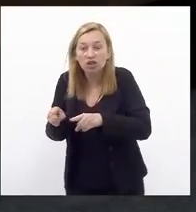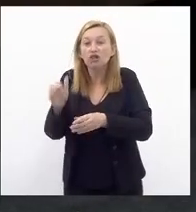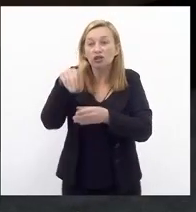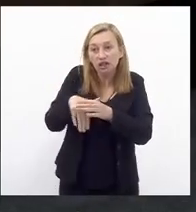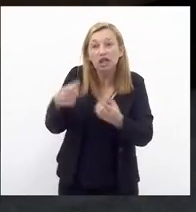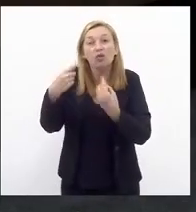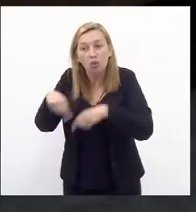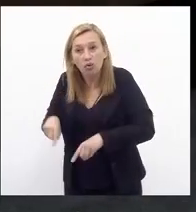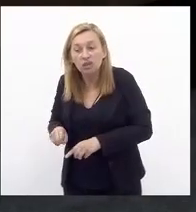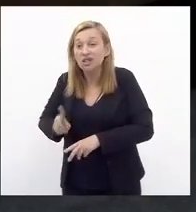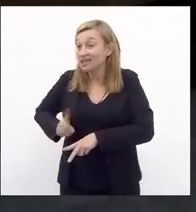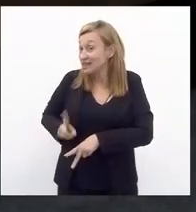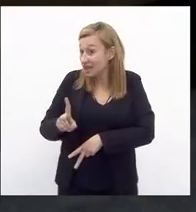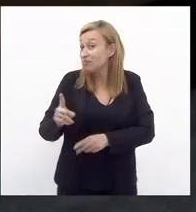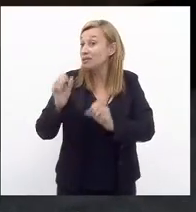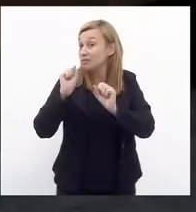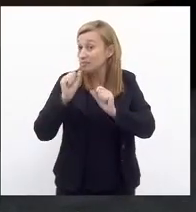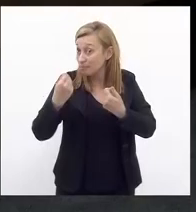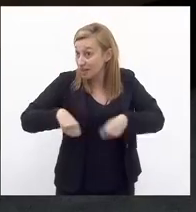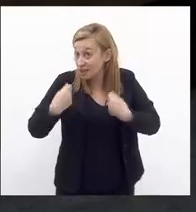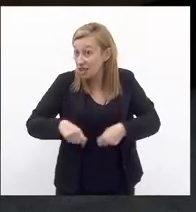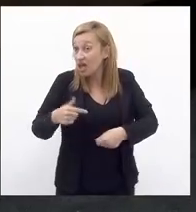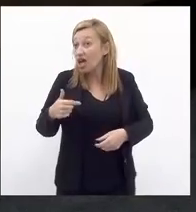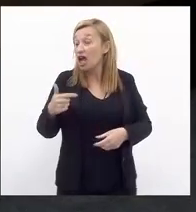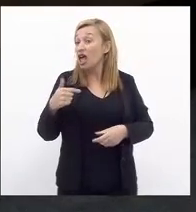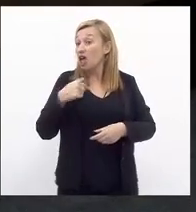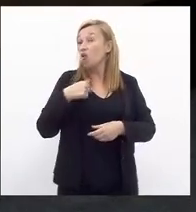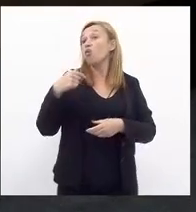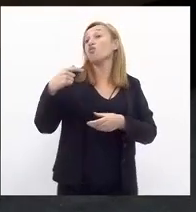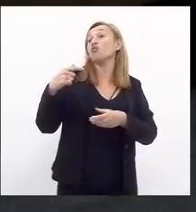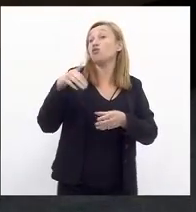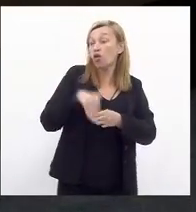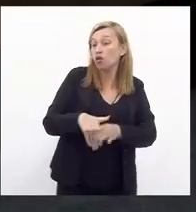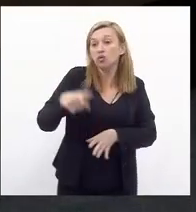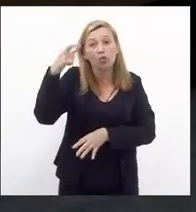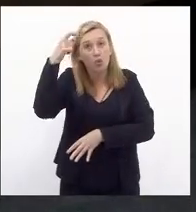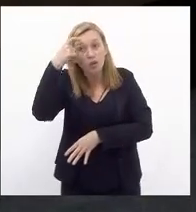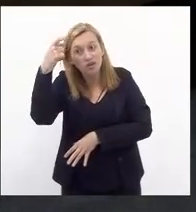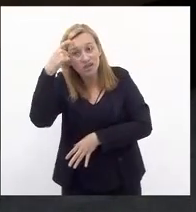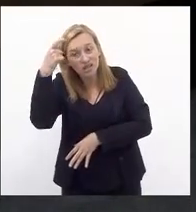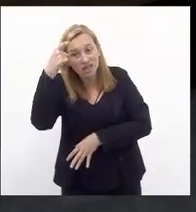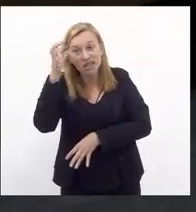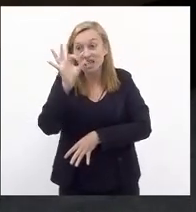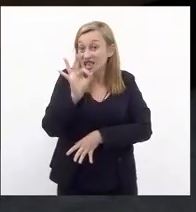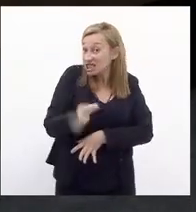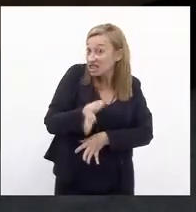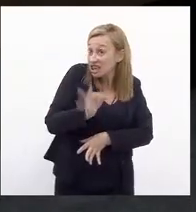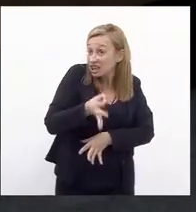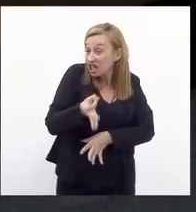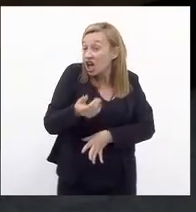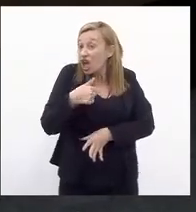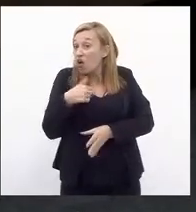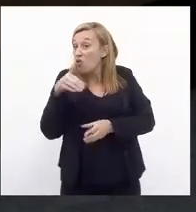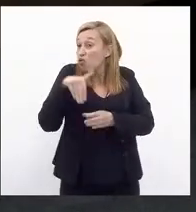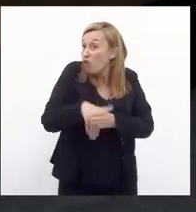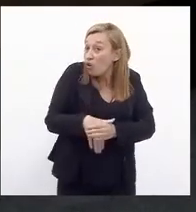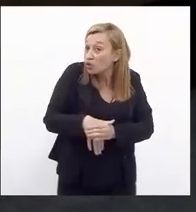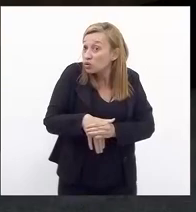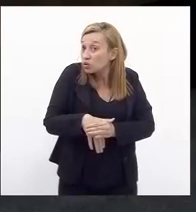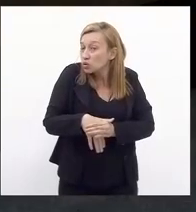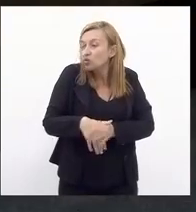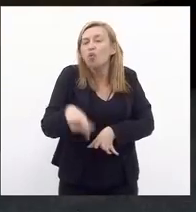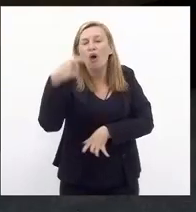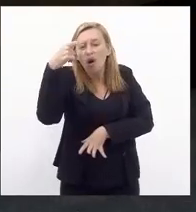voltaria quantas vezes foram preciso porque eu volto com a minha convicção eu volto com a minha certeza eu volto com